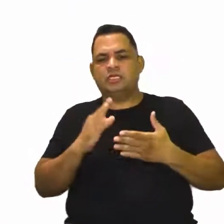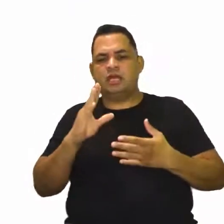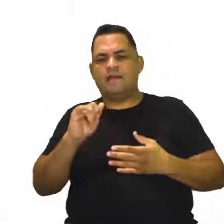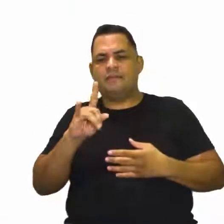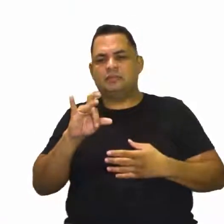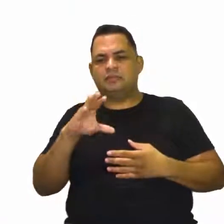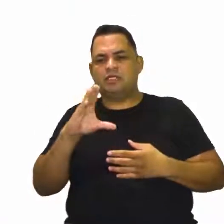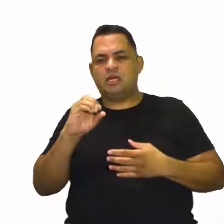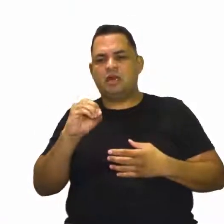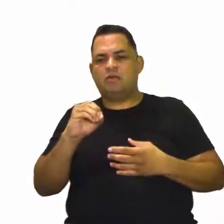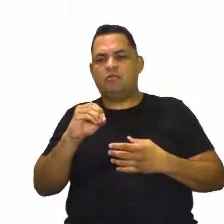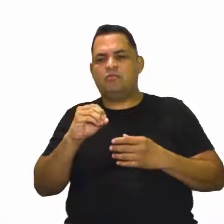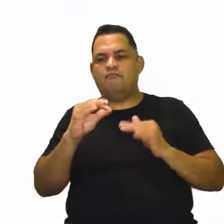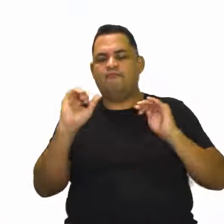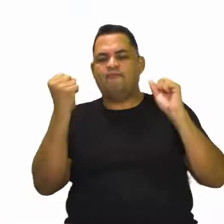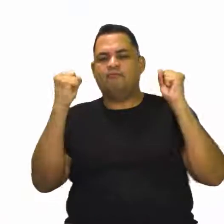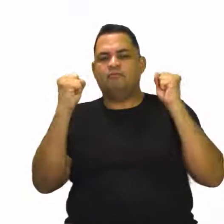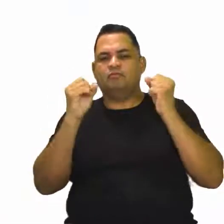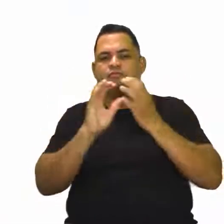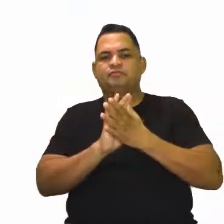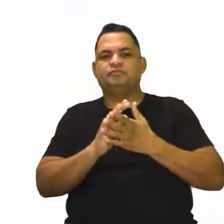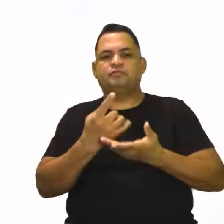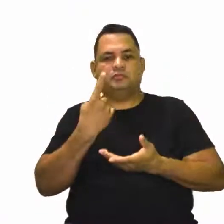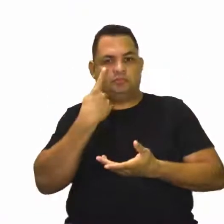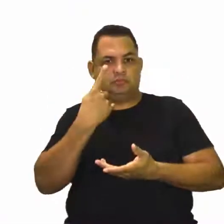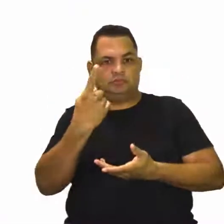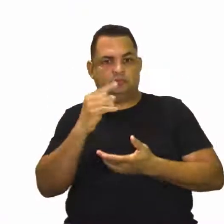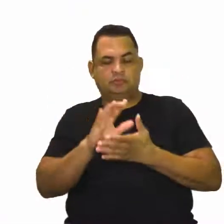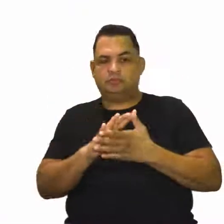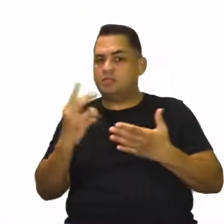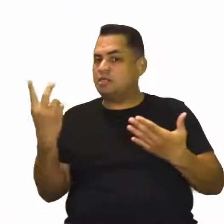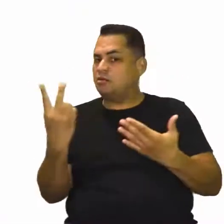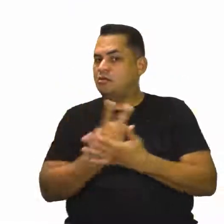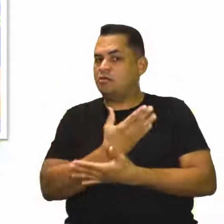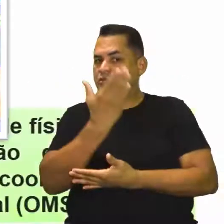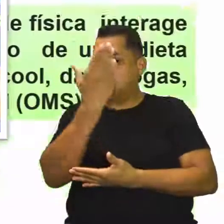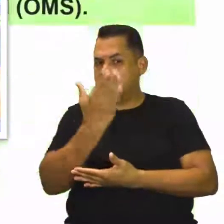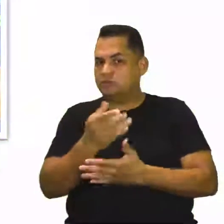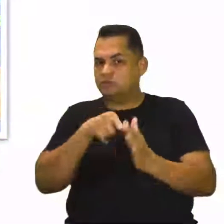física, né? E a gente vê aí, através dos estudos, que não acontece isso.